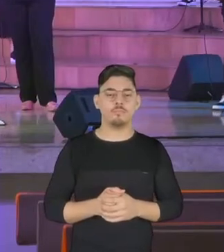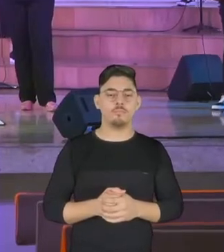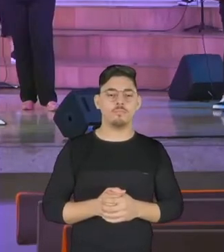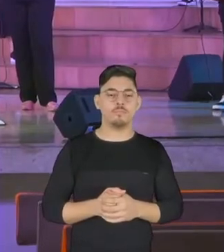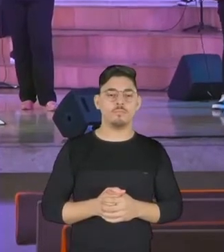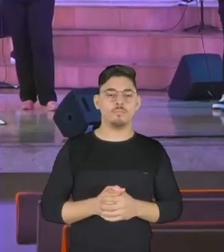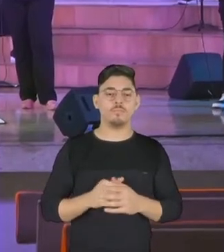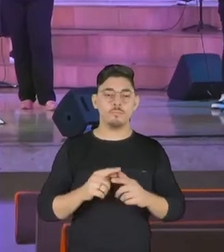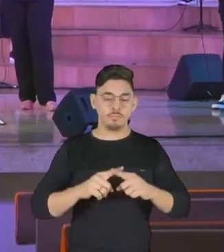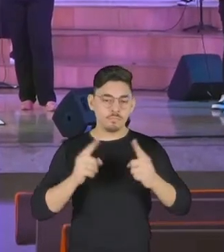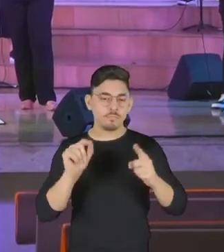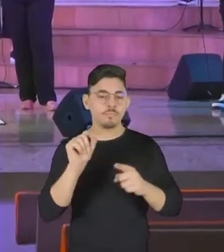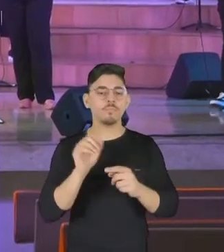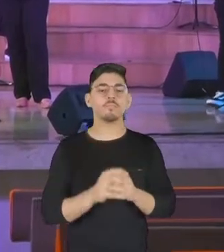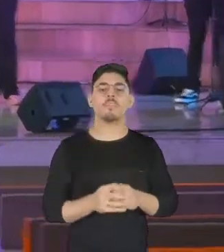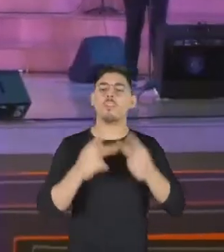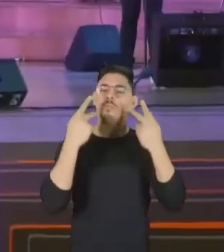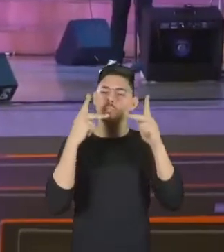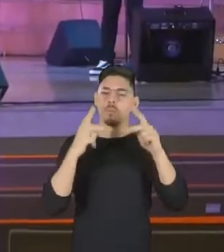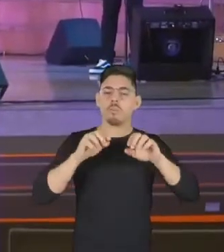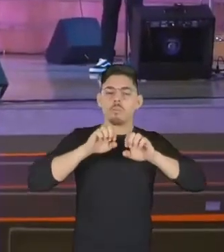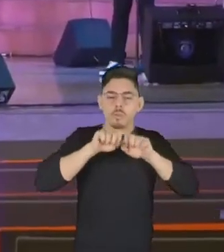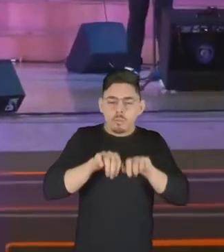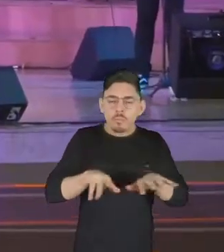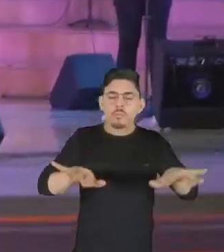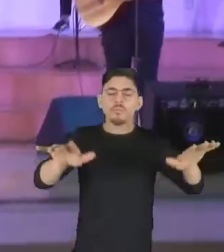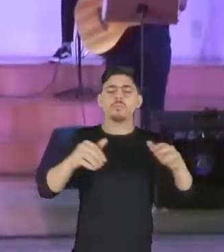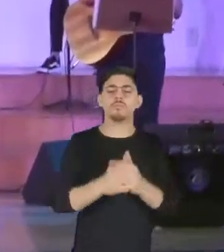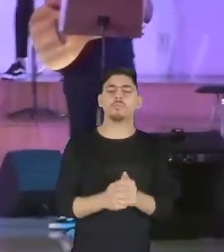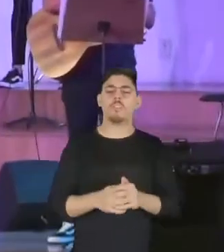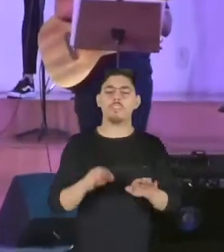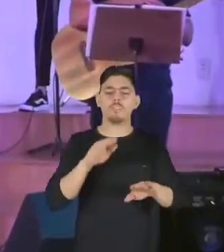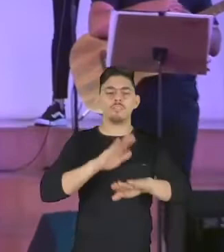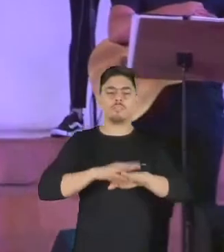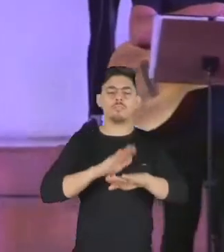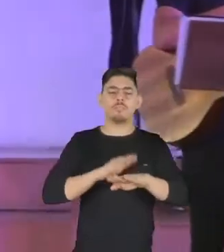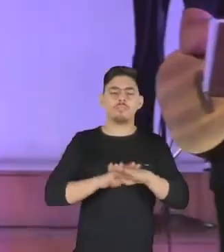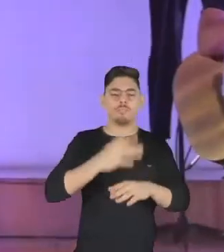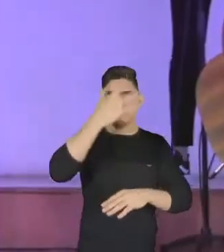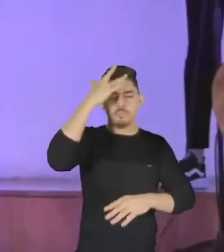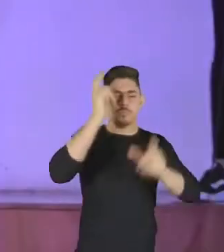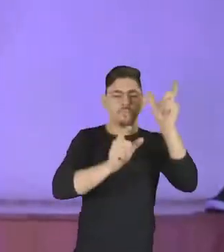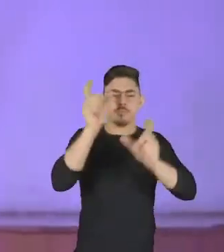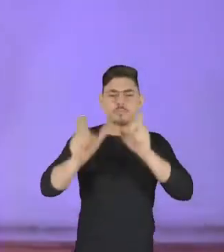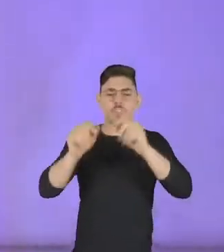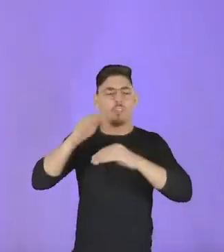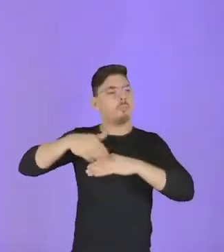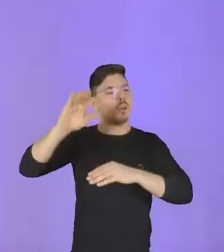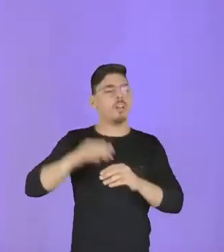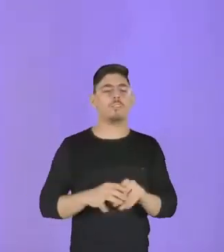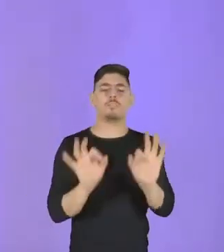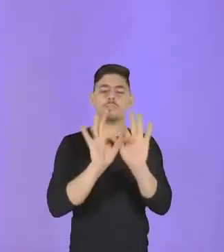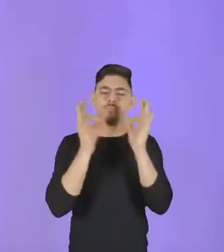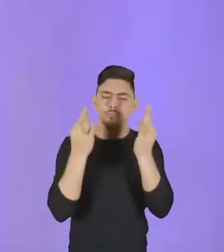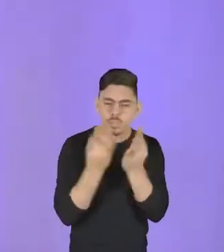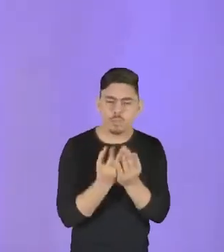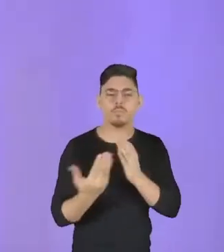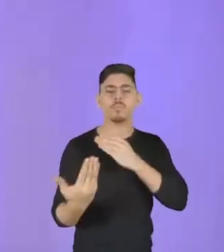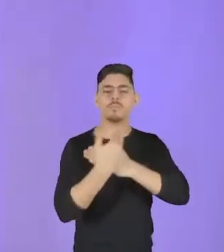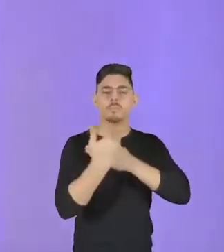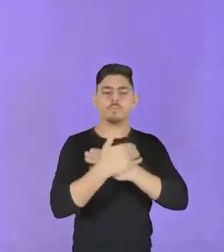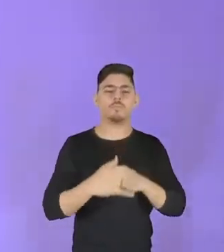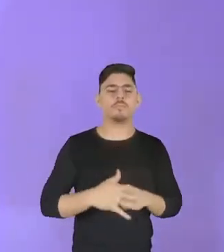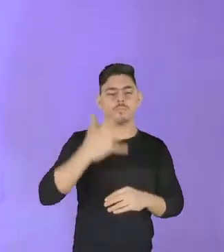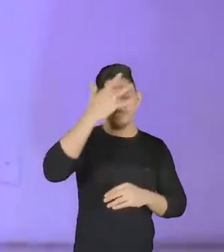nosso programa, para alcançar o maior número de pessoas, para envolver famílias, engajar pessoas